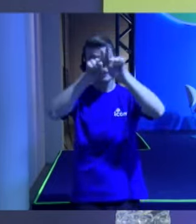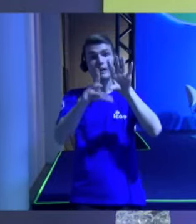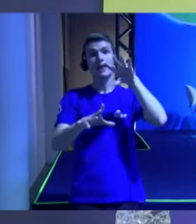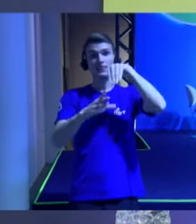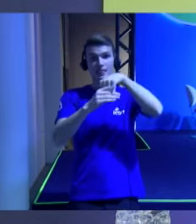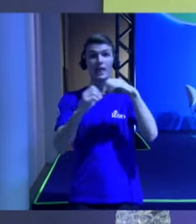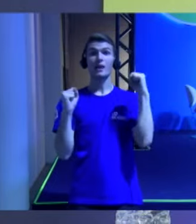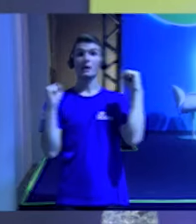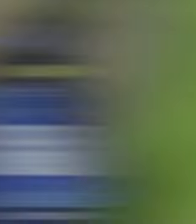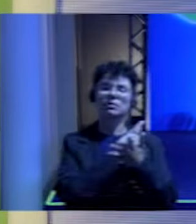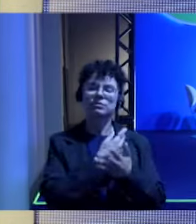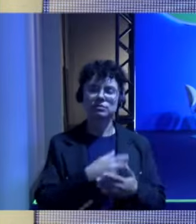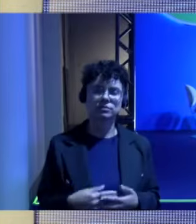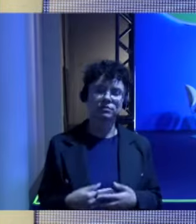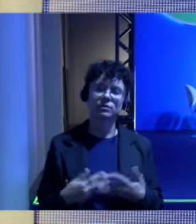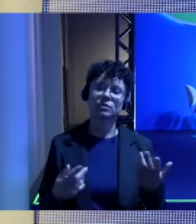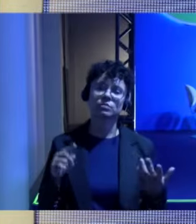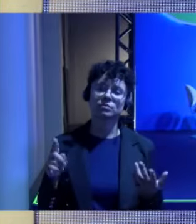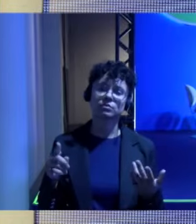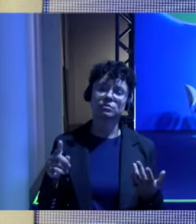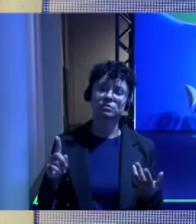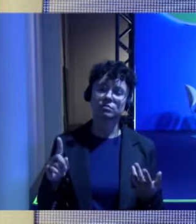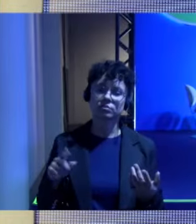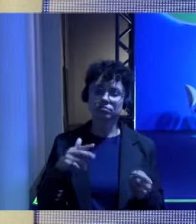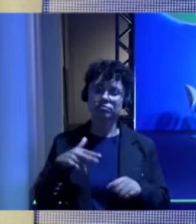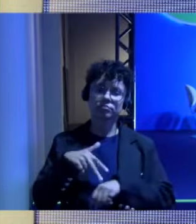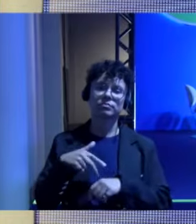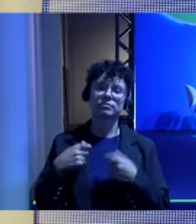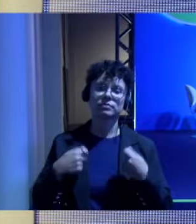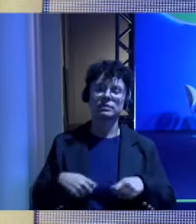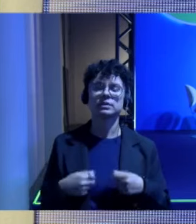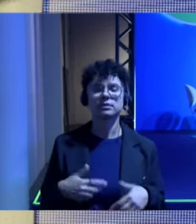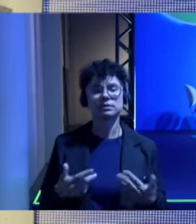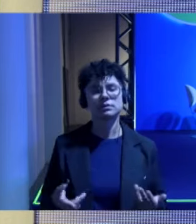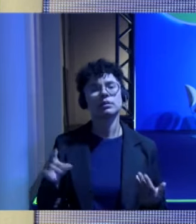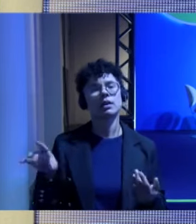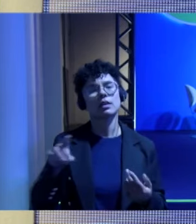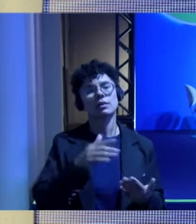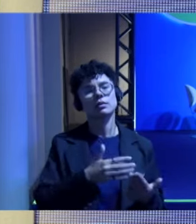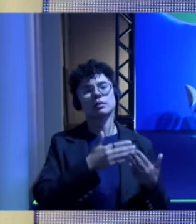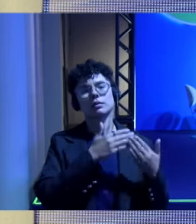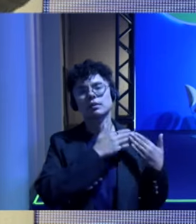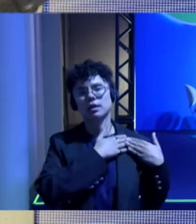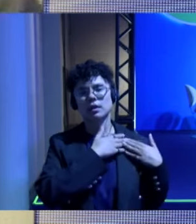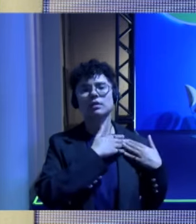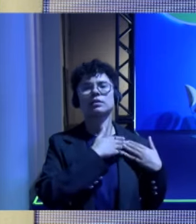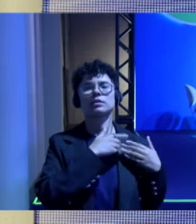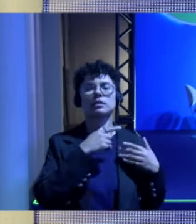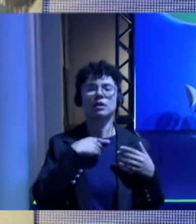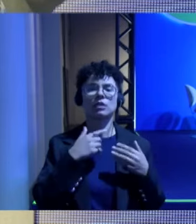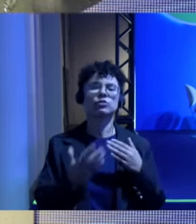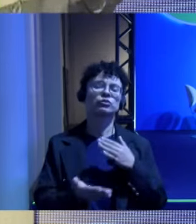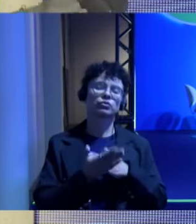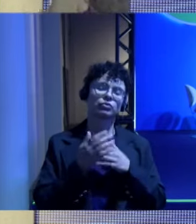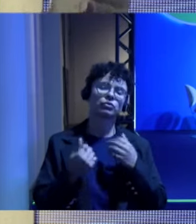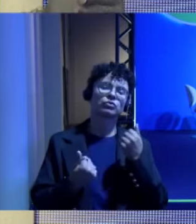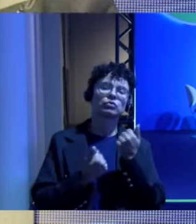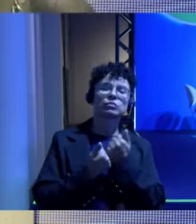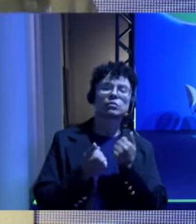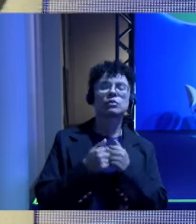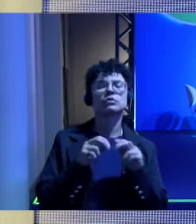precisa ter consistência. A gente precisa se posicionar. Então é papel de cada um aqui que se coloca como aliado, que quer entender